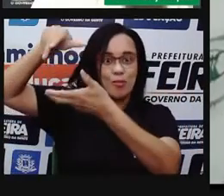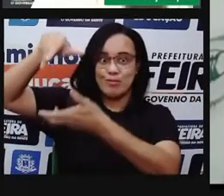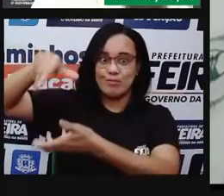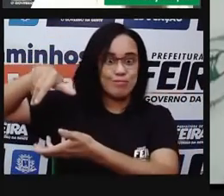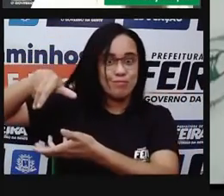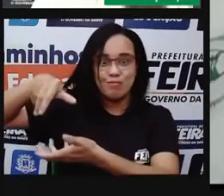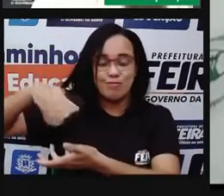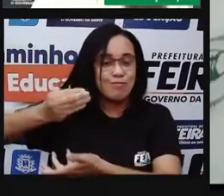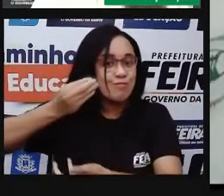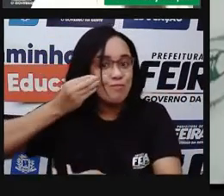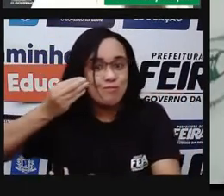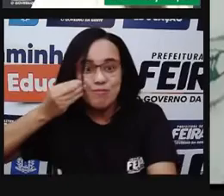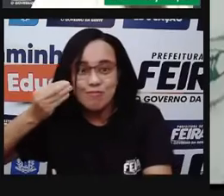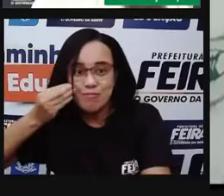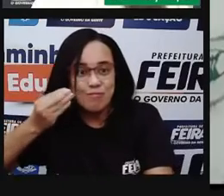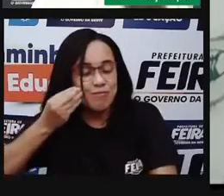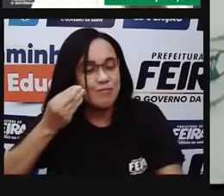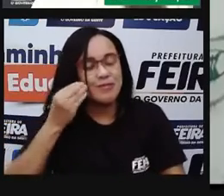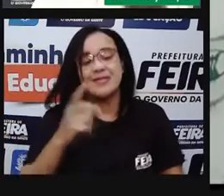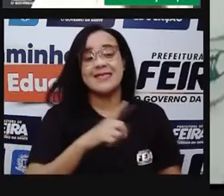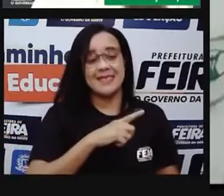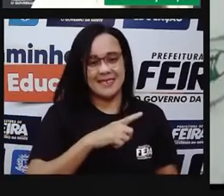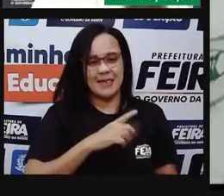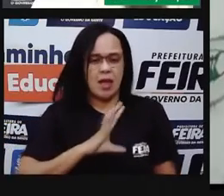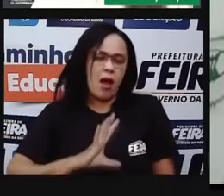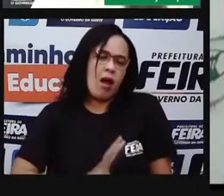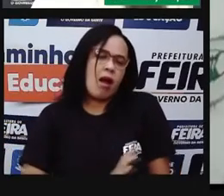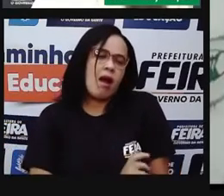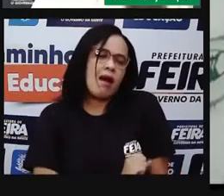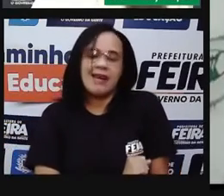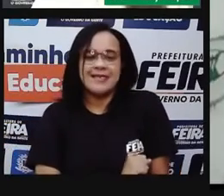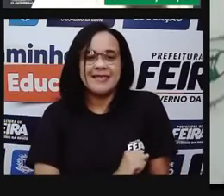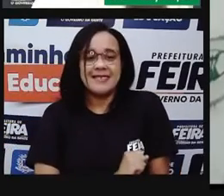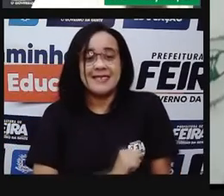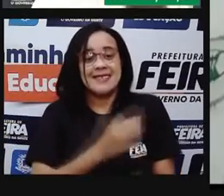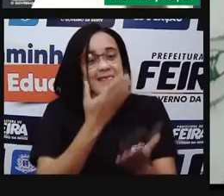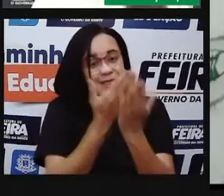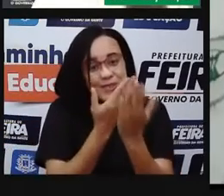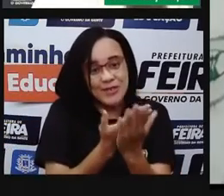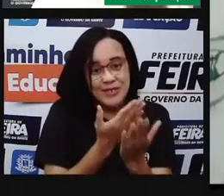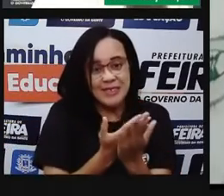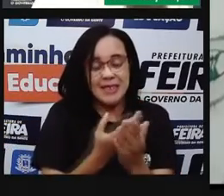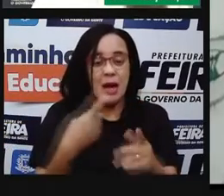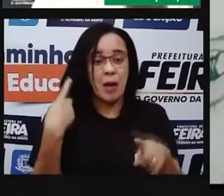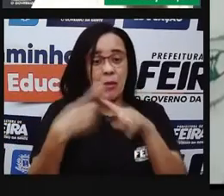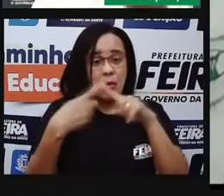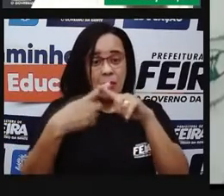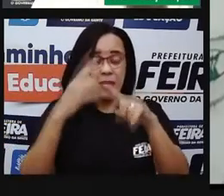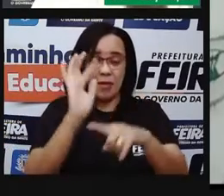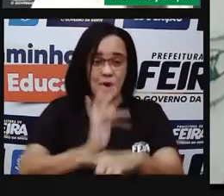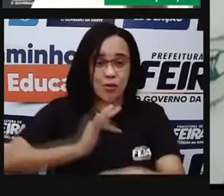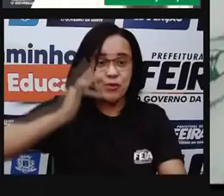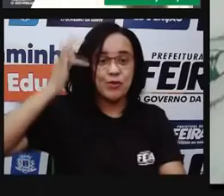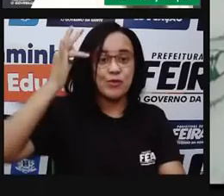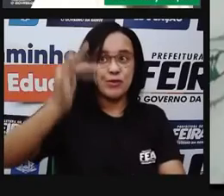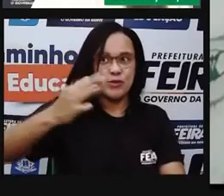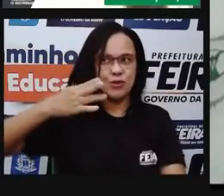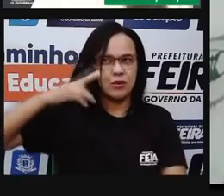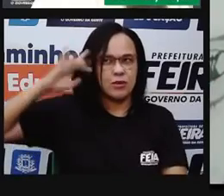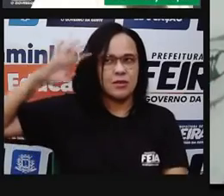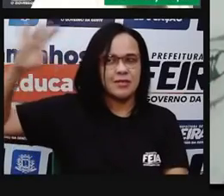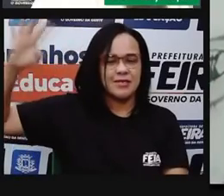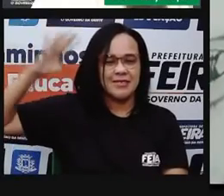Se apaixone por estudar, pois isso vai tornar o seu sonho realidade.